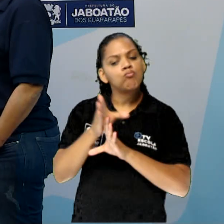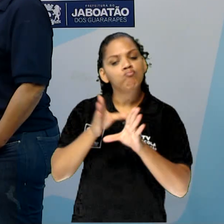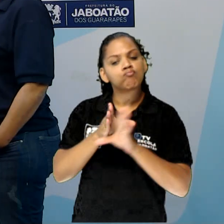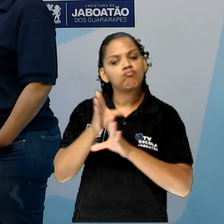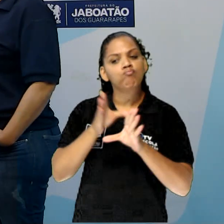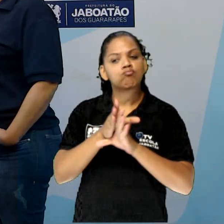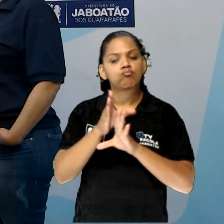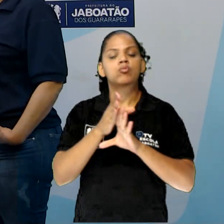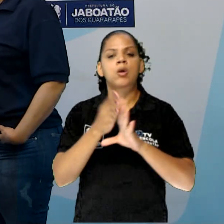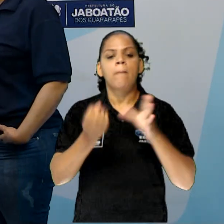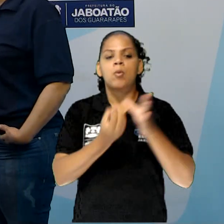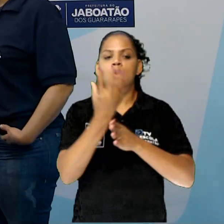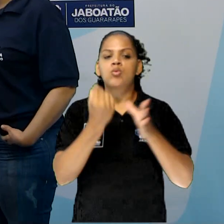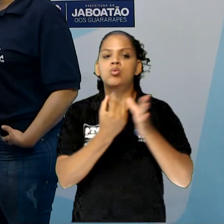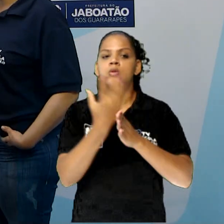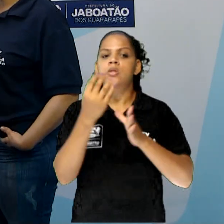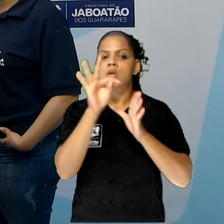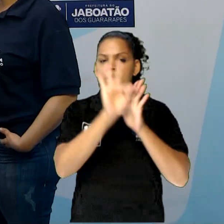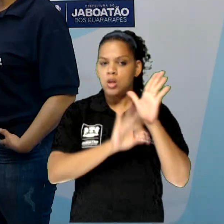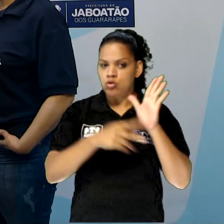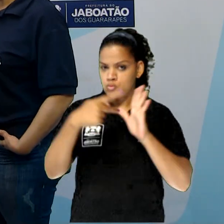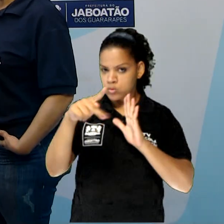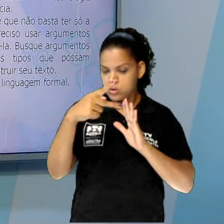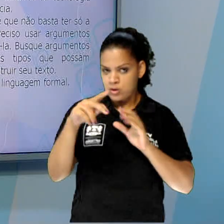o seu próprio texto, tá certo?